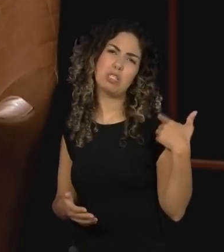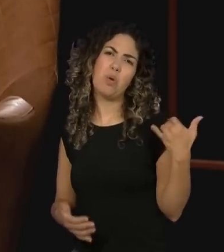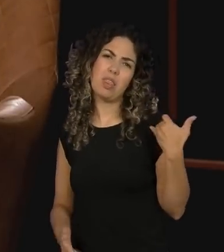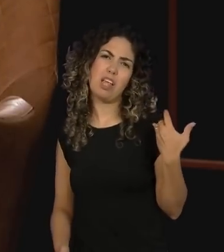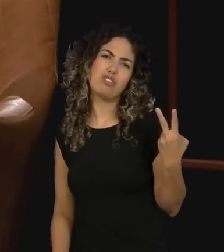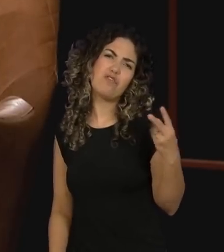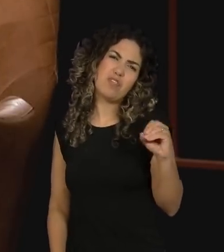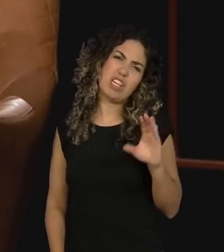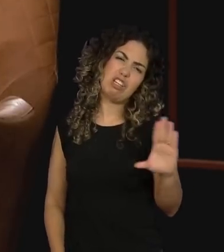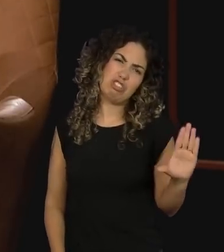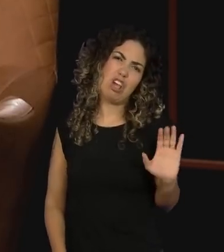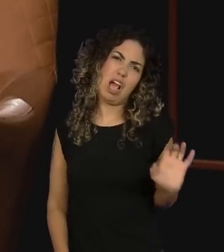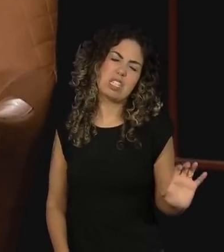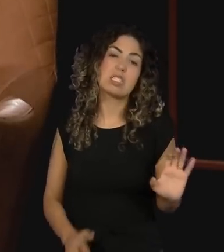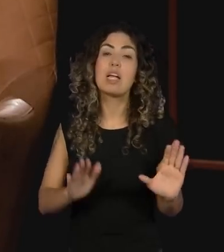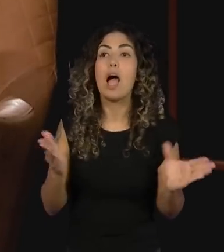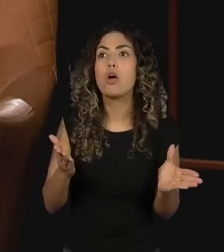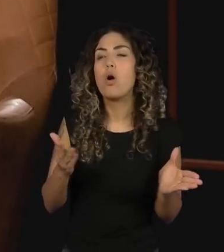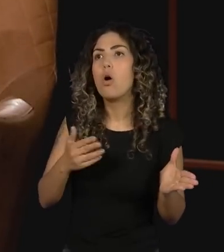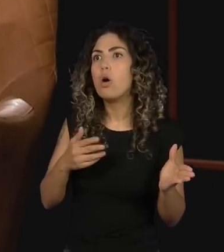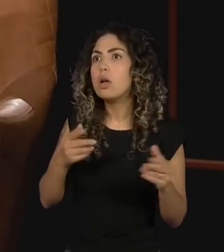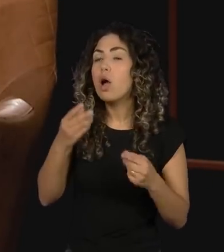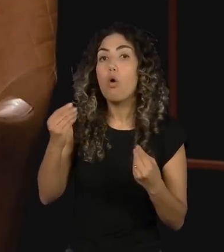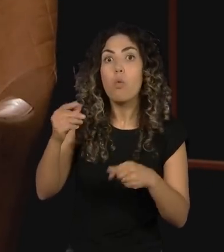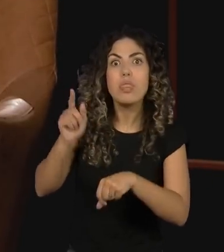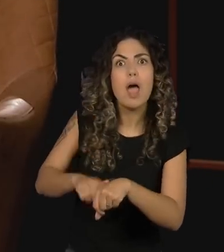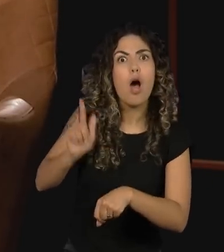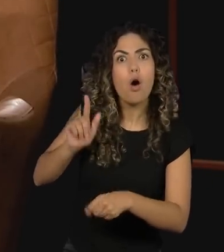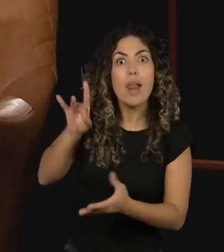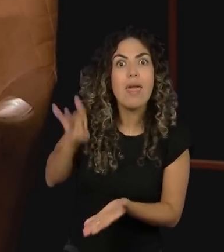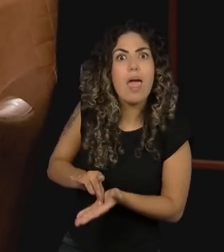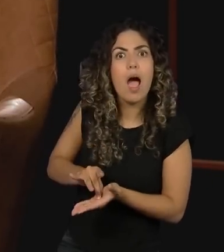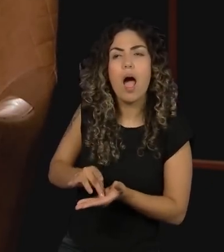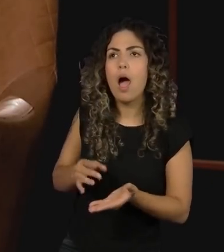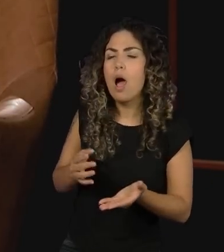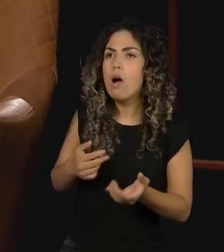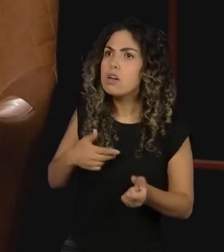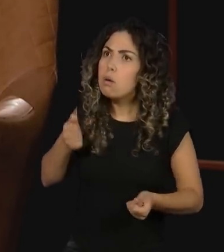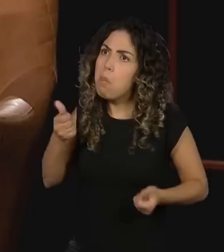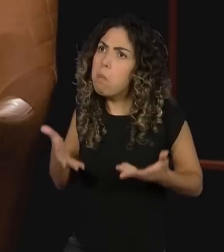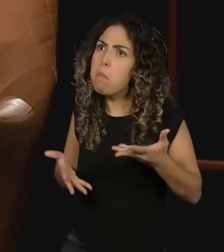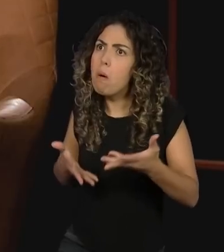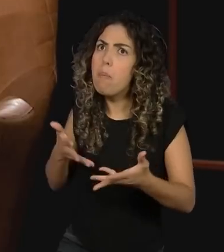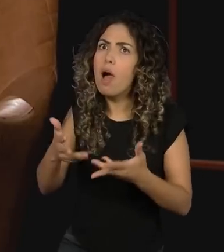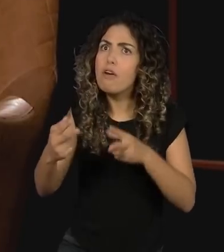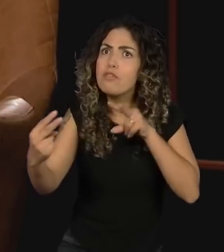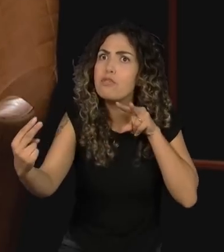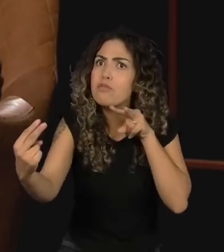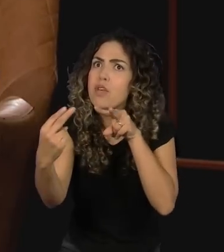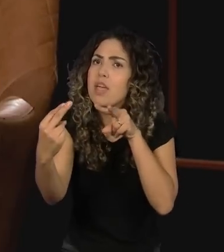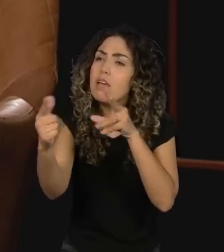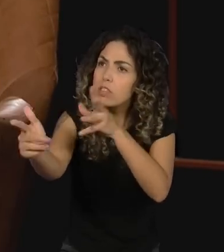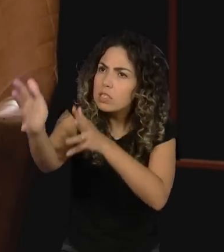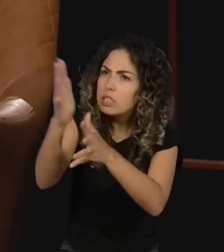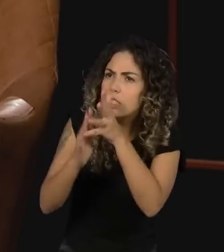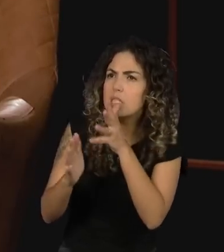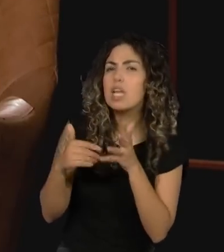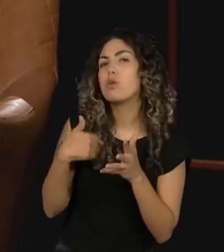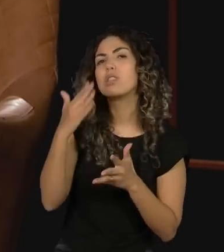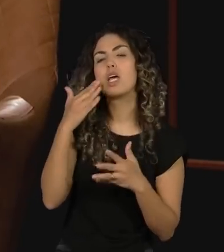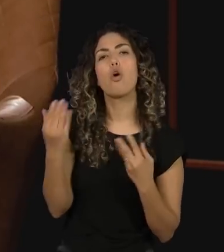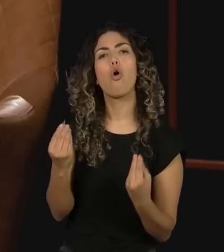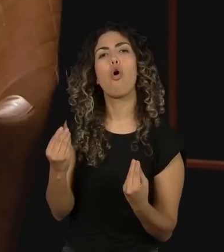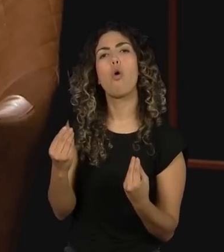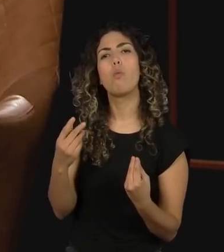do jeito que é vivo falar na hora. Porque eu estou ouvindo a pessoa, estou entendendo, eu sei o tom